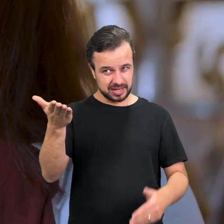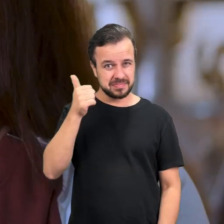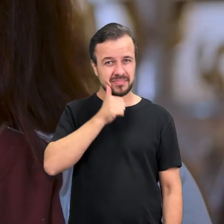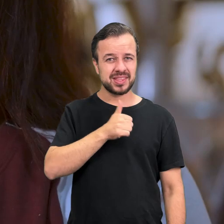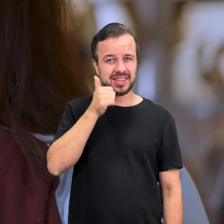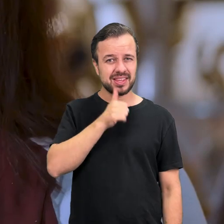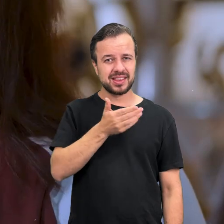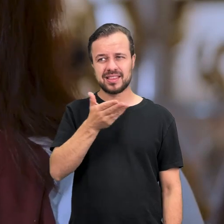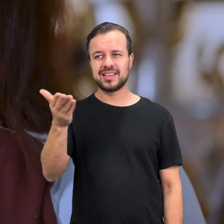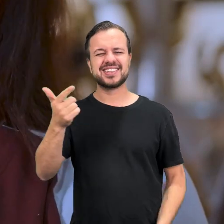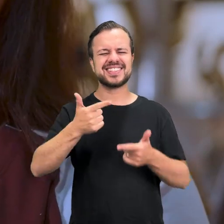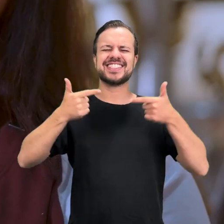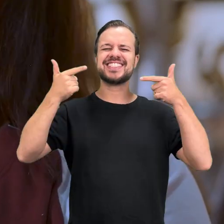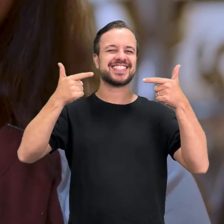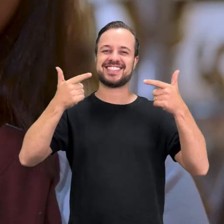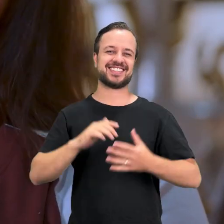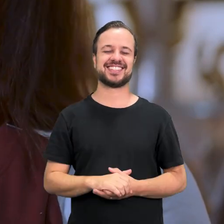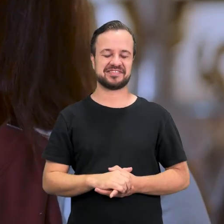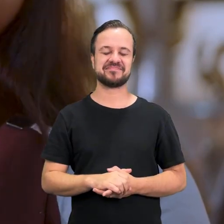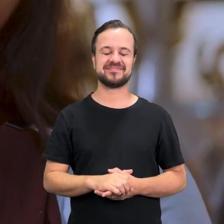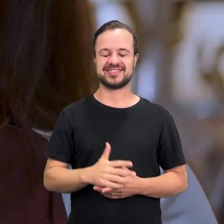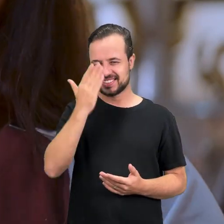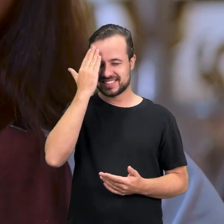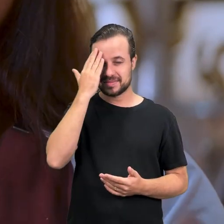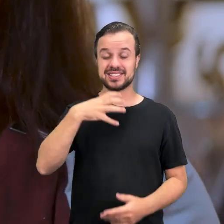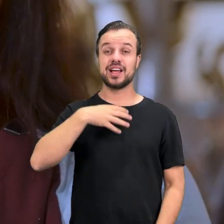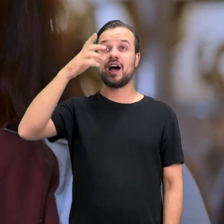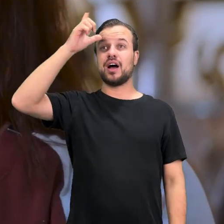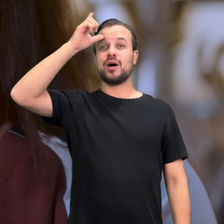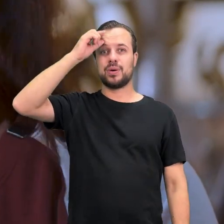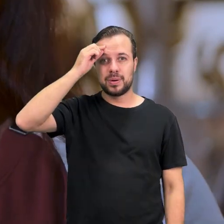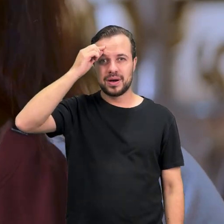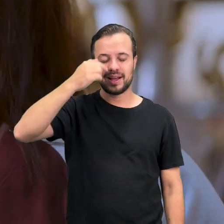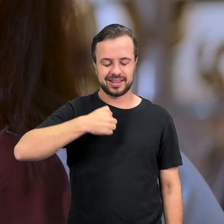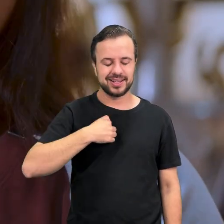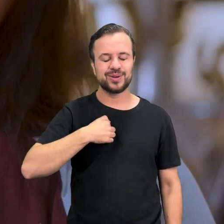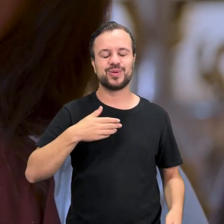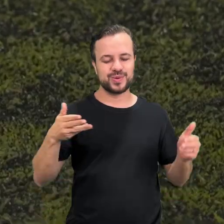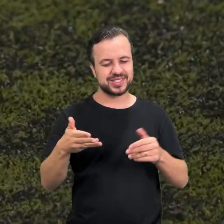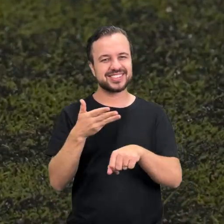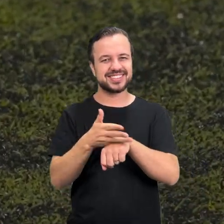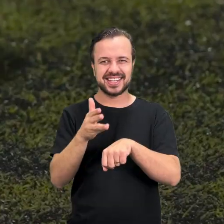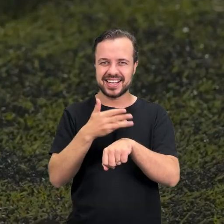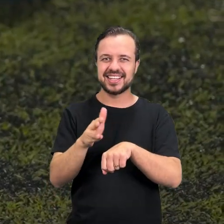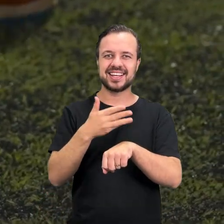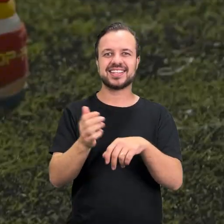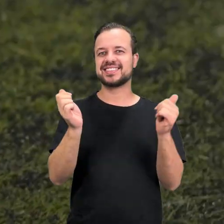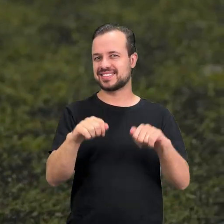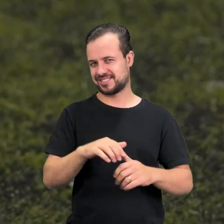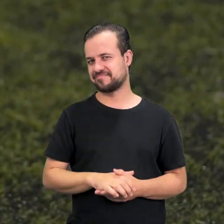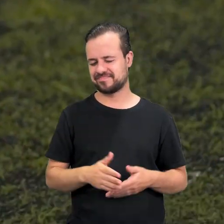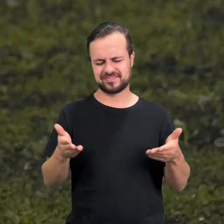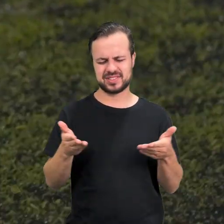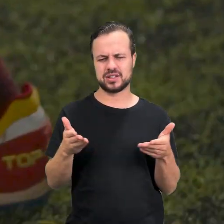com mais sorriso no rosto, até, né, aquela coisa de alívio. Olha só, eu tenho isso para treinar, até mesmo no time que nós